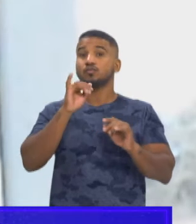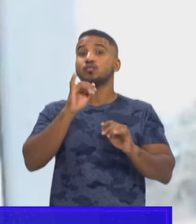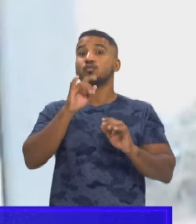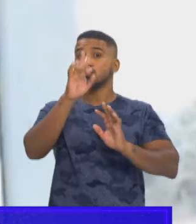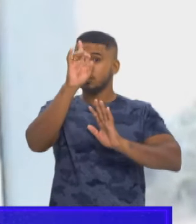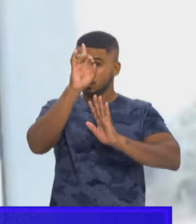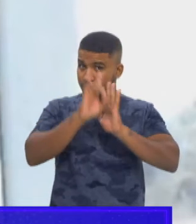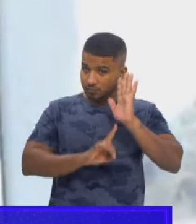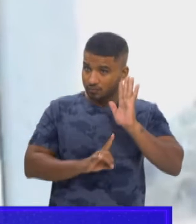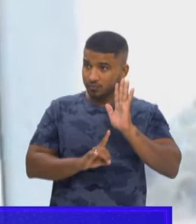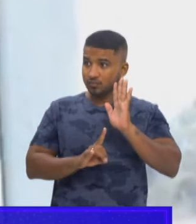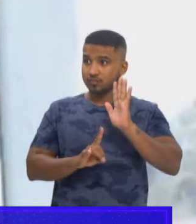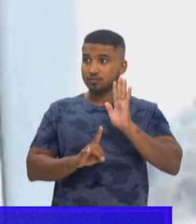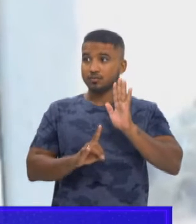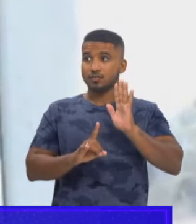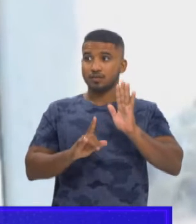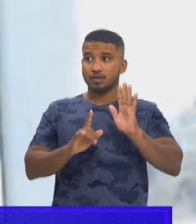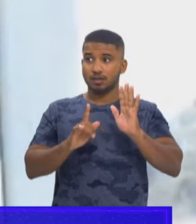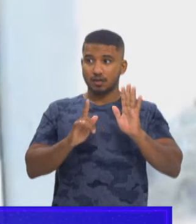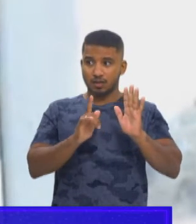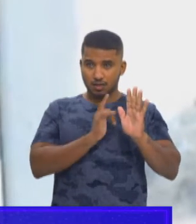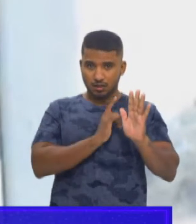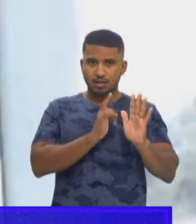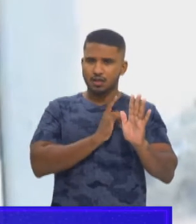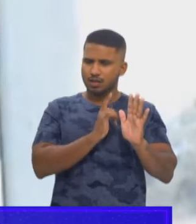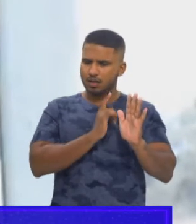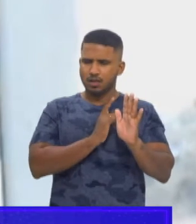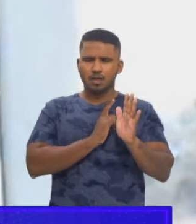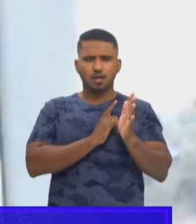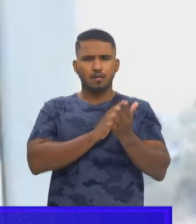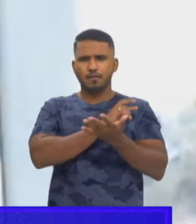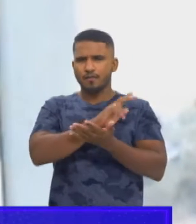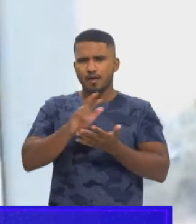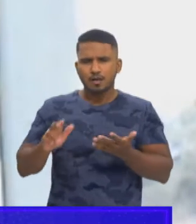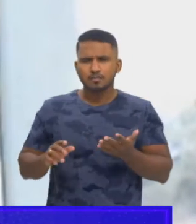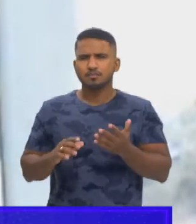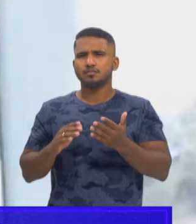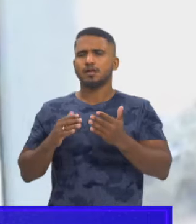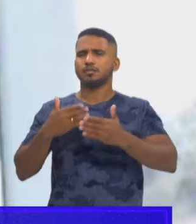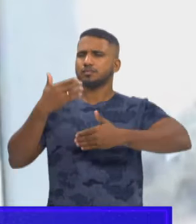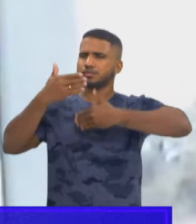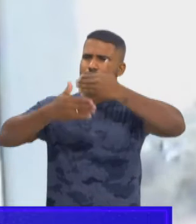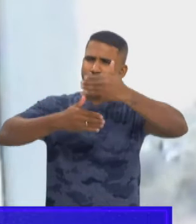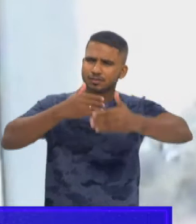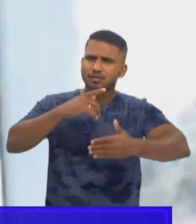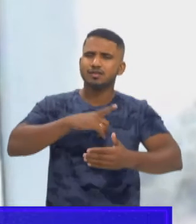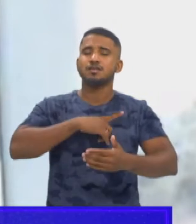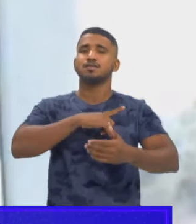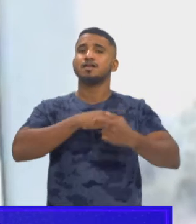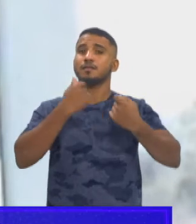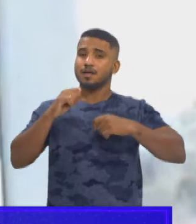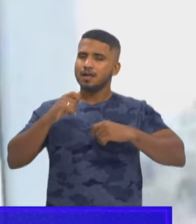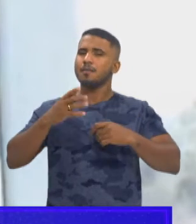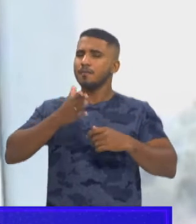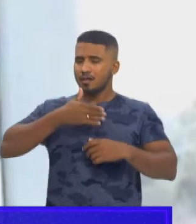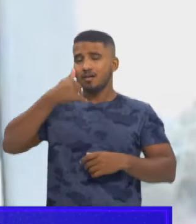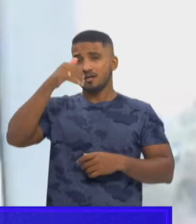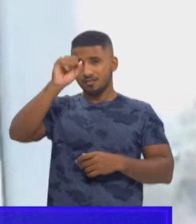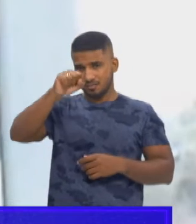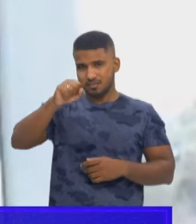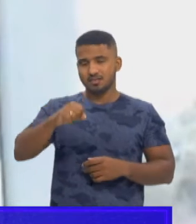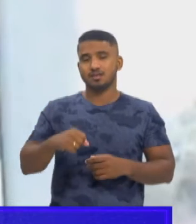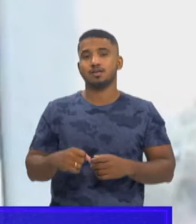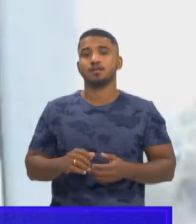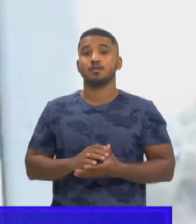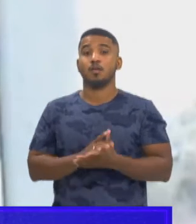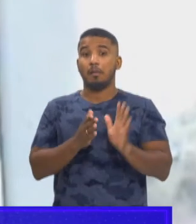trabalho, e a Lei Brasileira de Inclusão conseguiu concatenar, conseguiu unir vários direitos das pessoas com